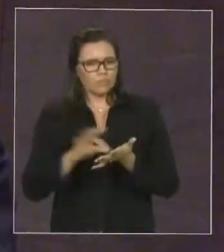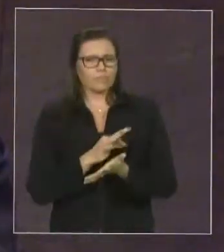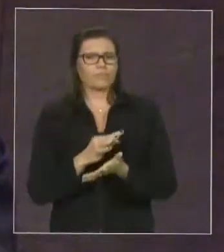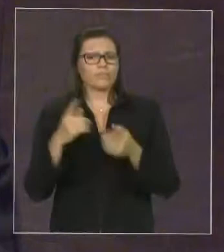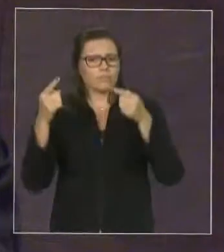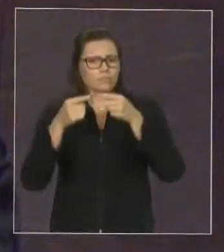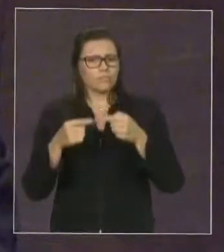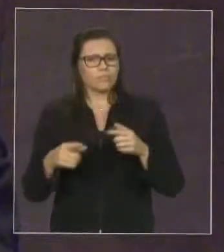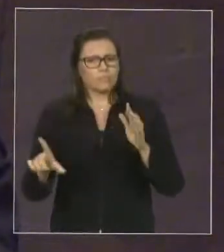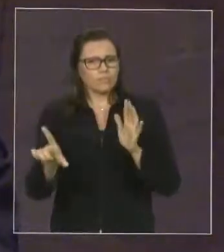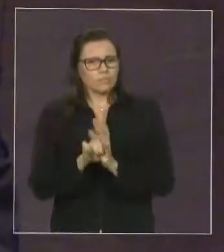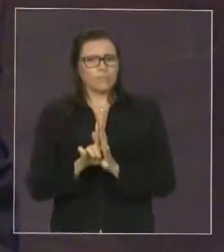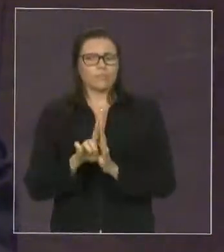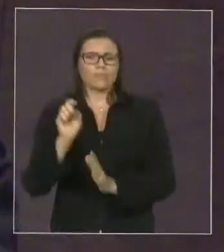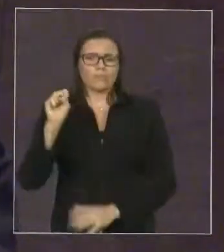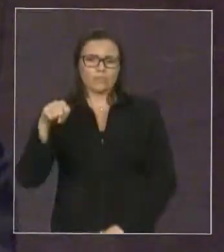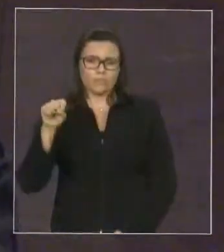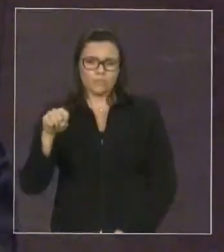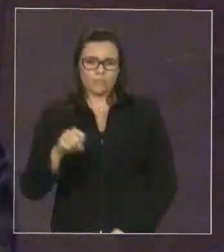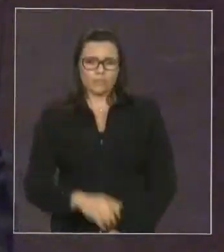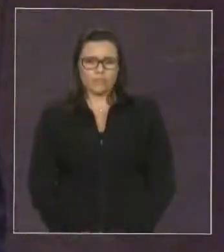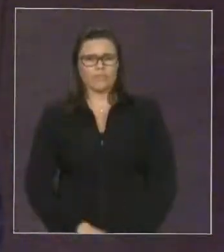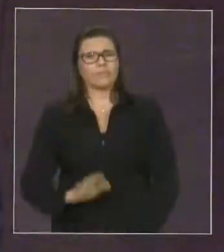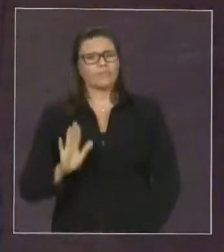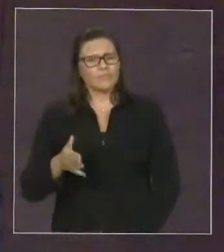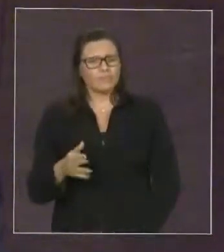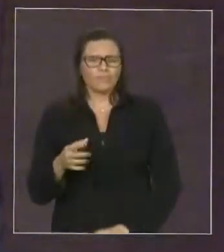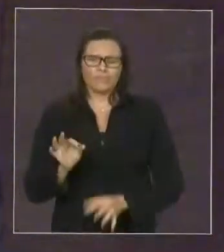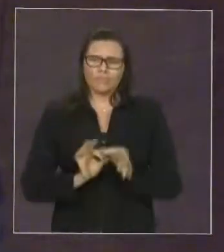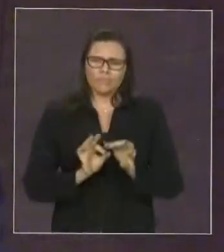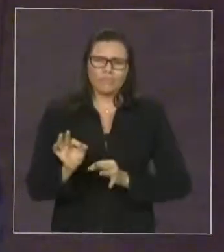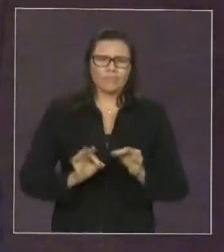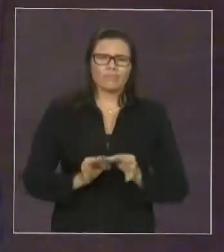ele já vem sendo costurado desde 2015.